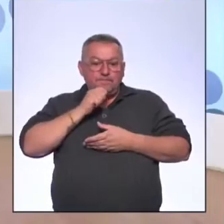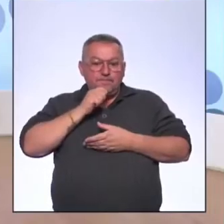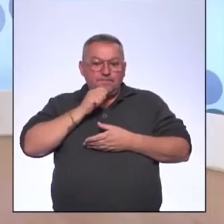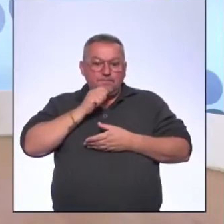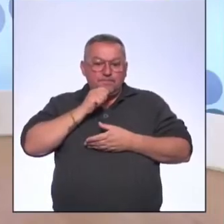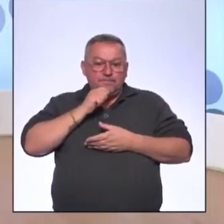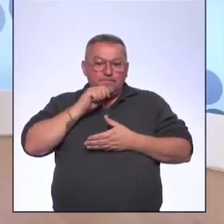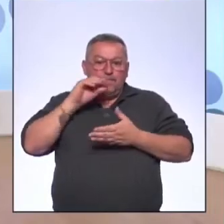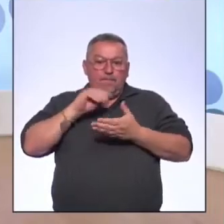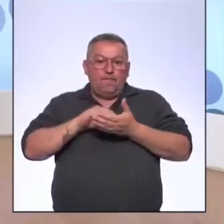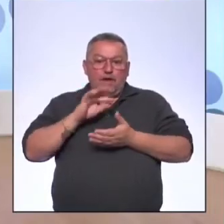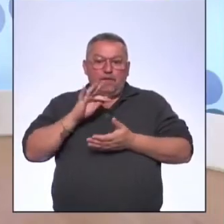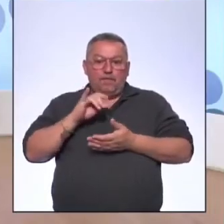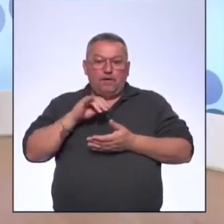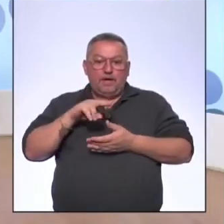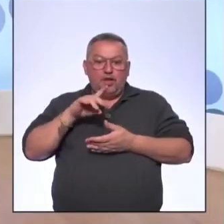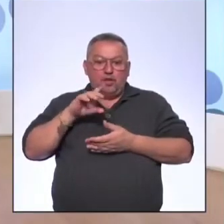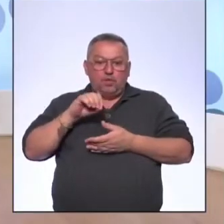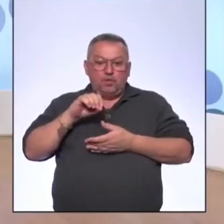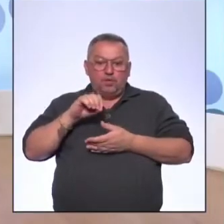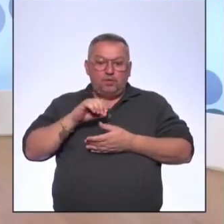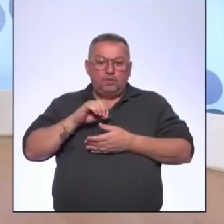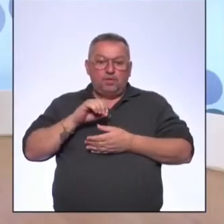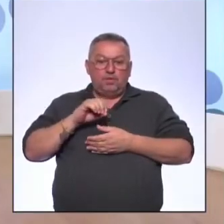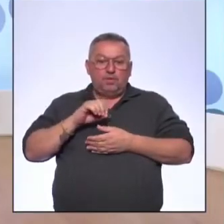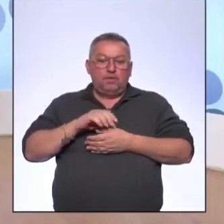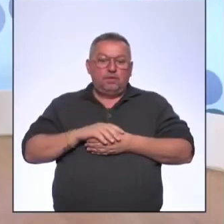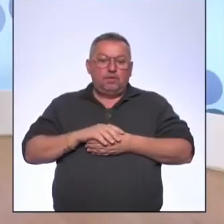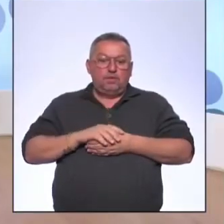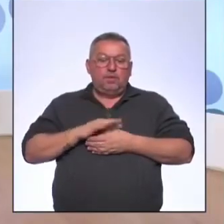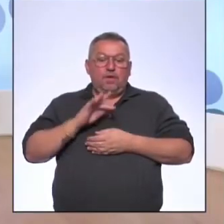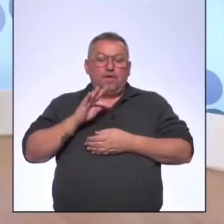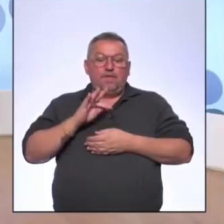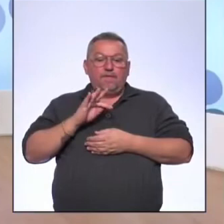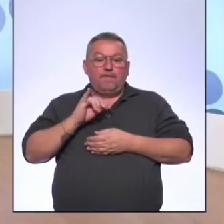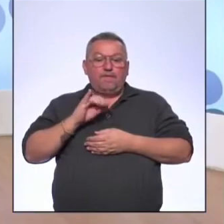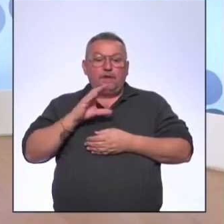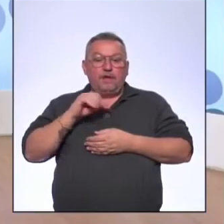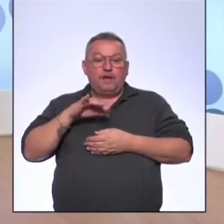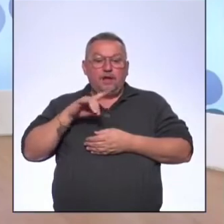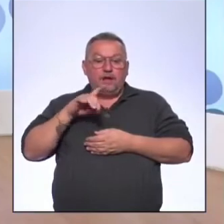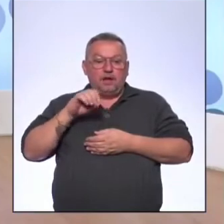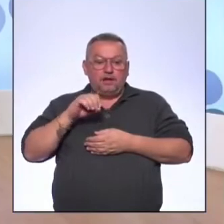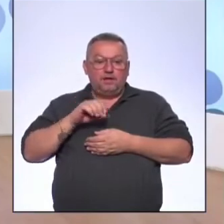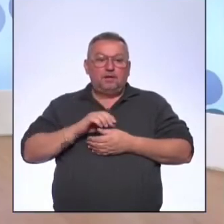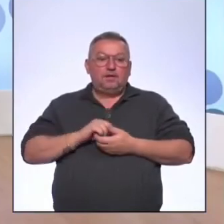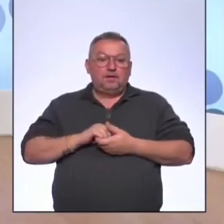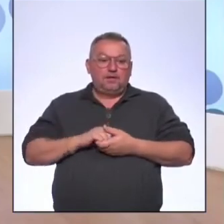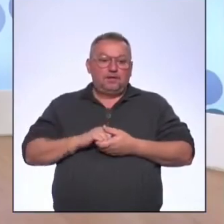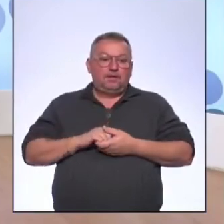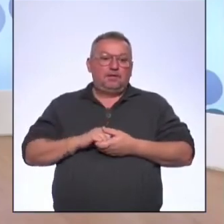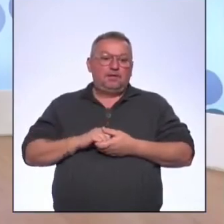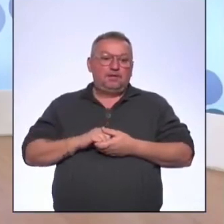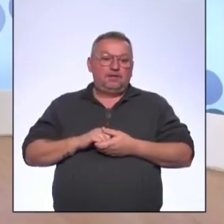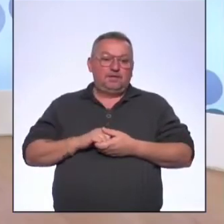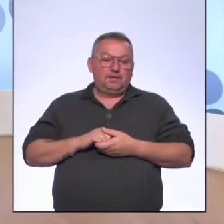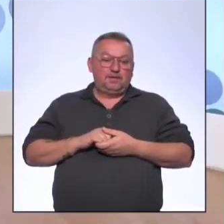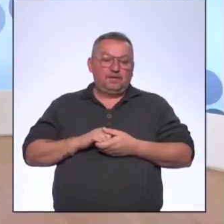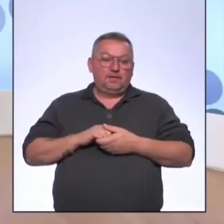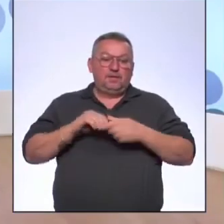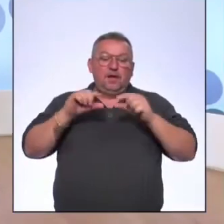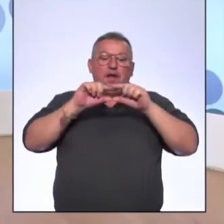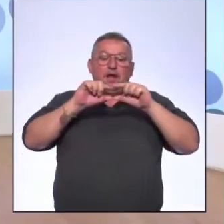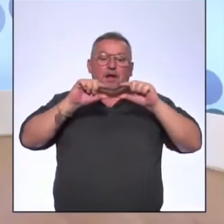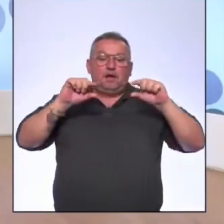alguém colocou aqui ficando, Déia. 3 estão colocando só ficando separado. Vamos lá. Então vamos lá. A